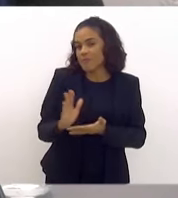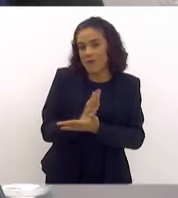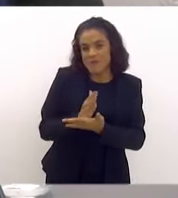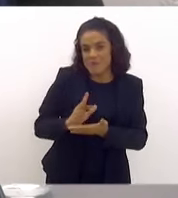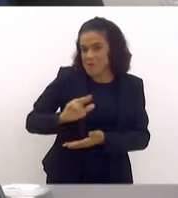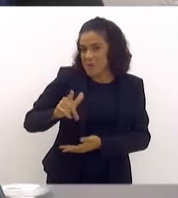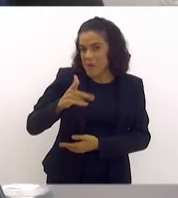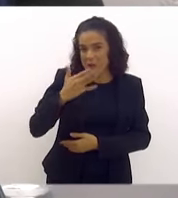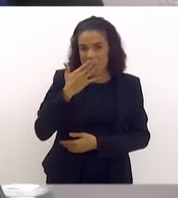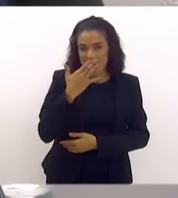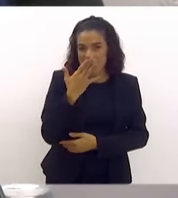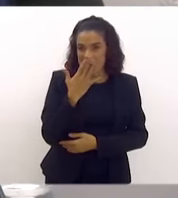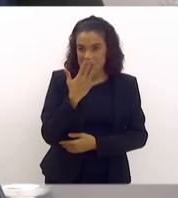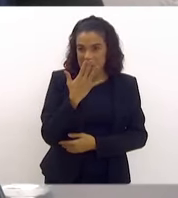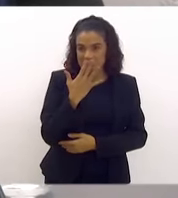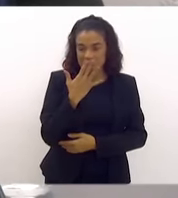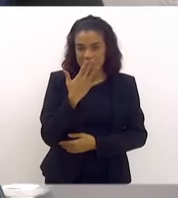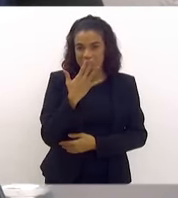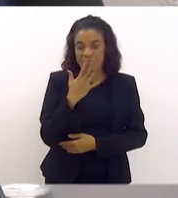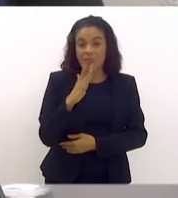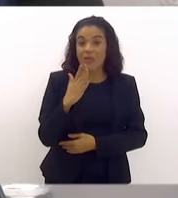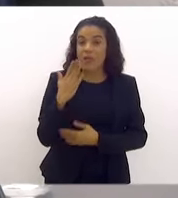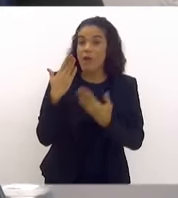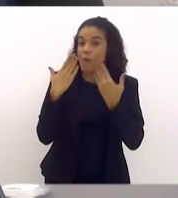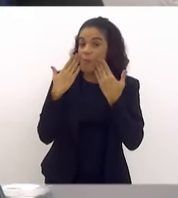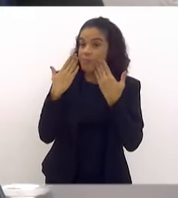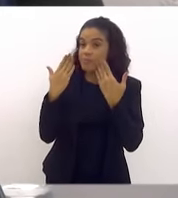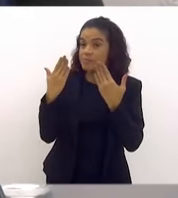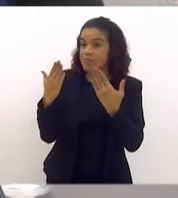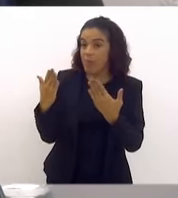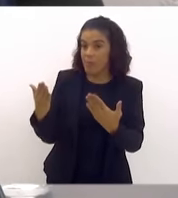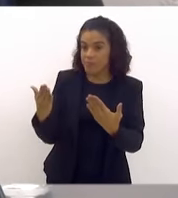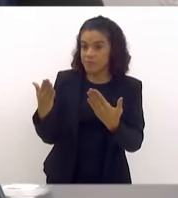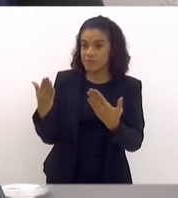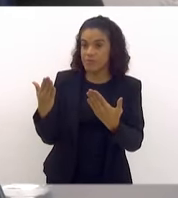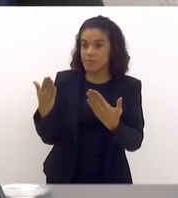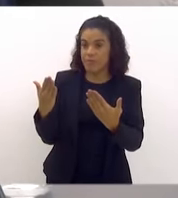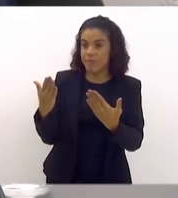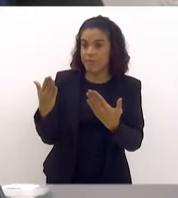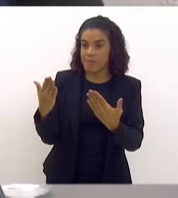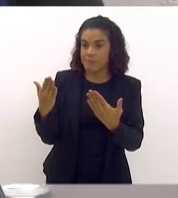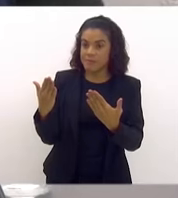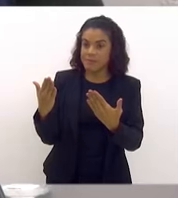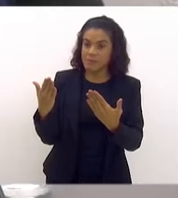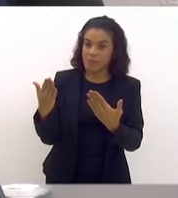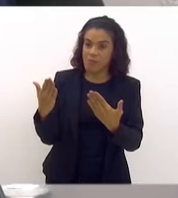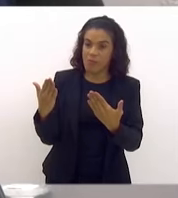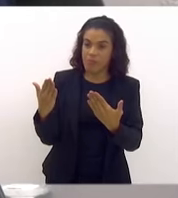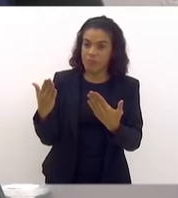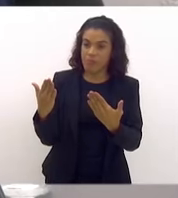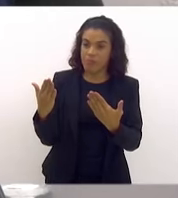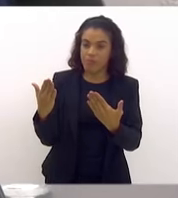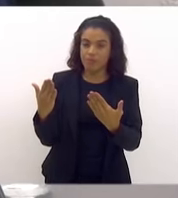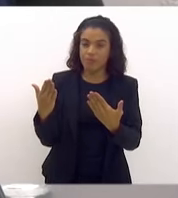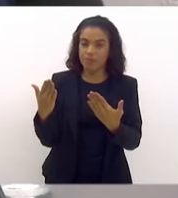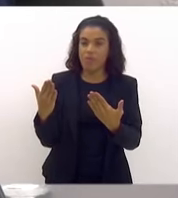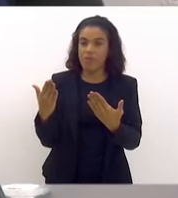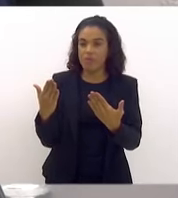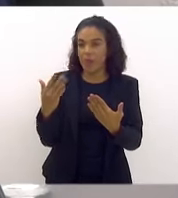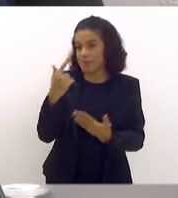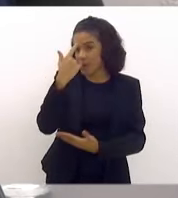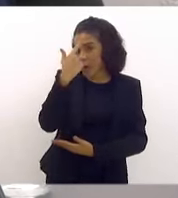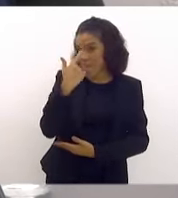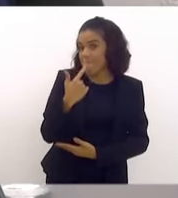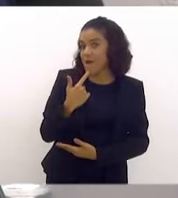colorido eu acho que elas são exibidas até eh em assim